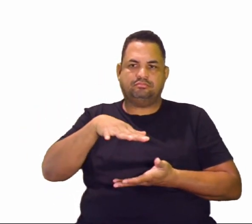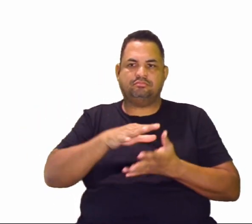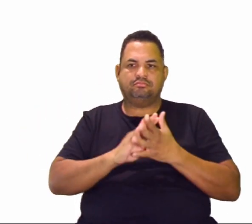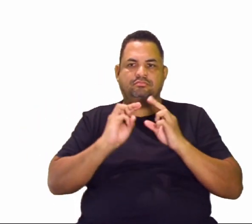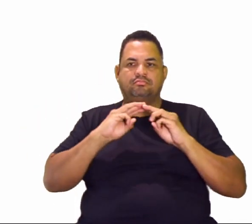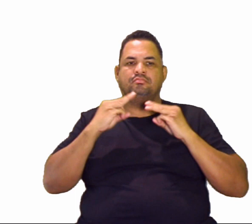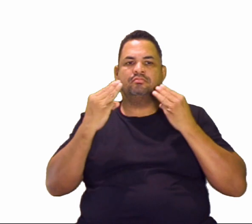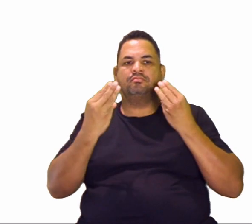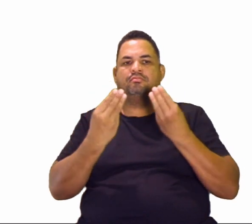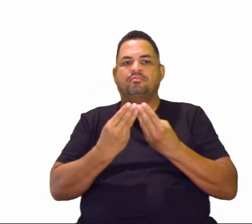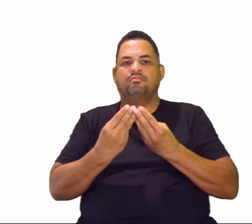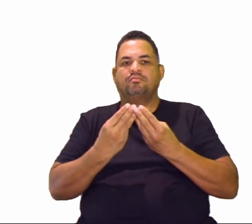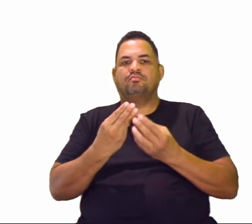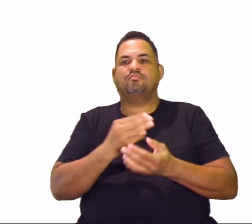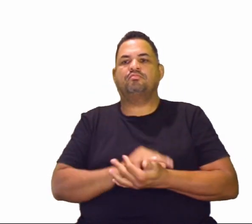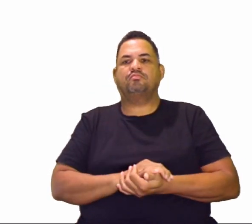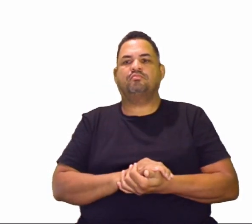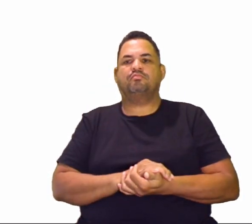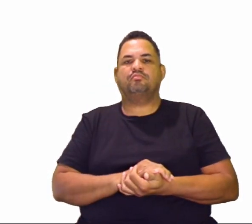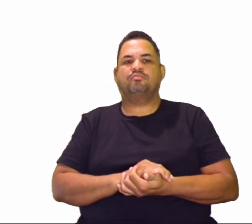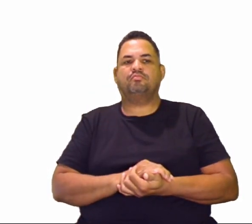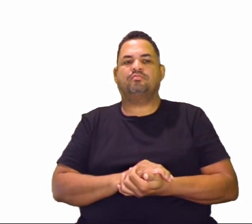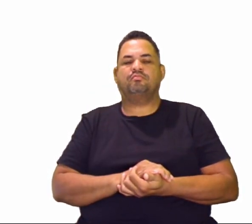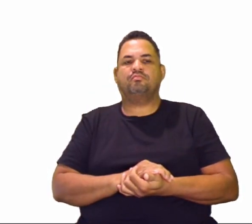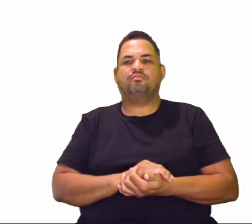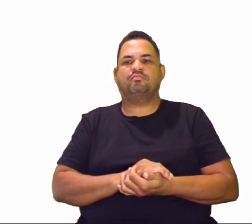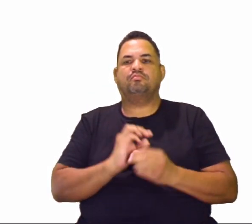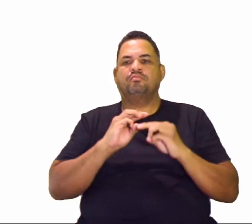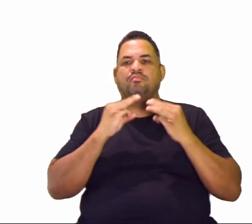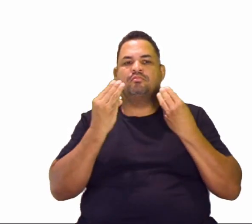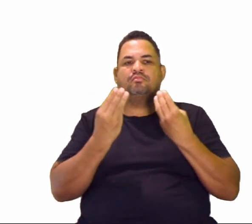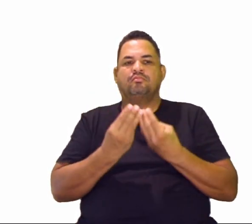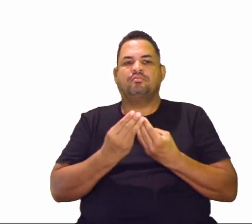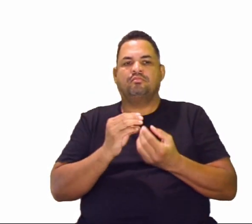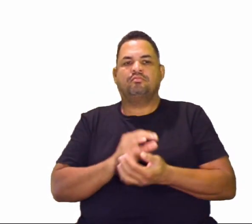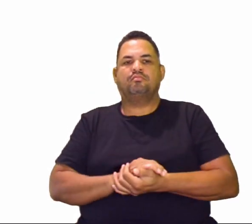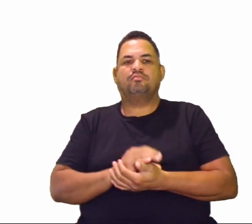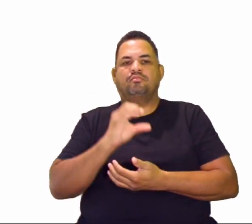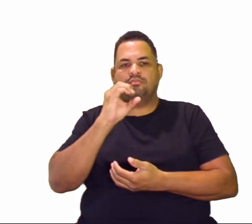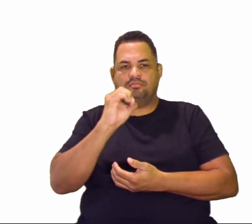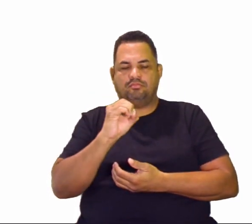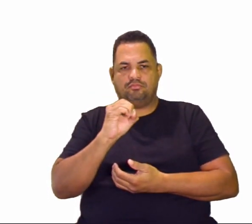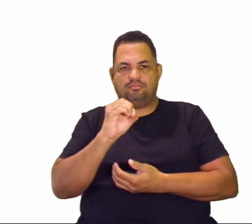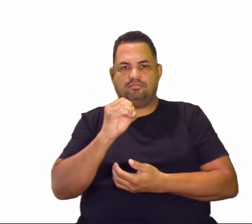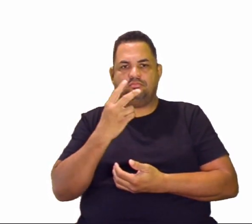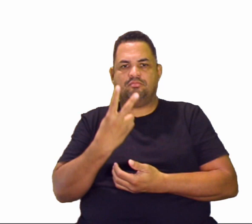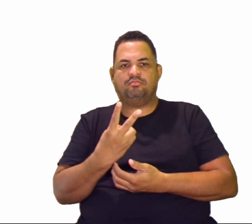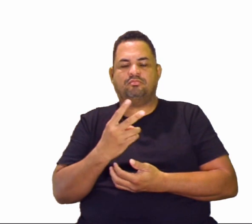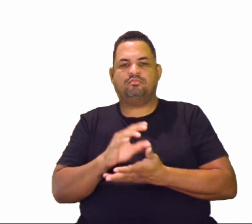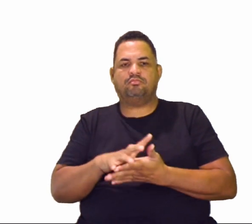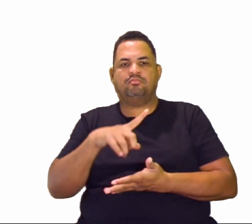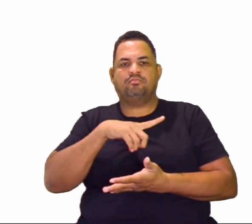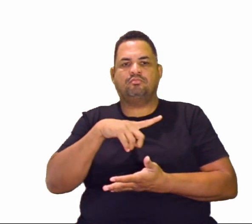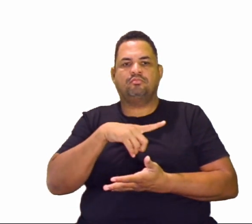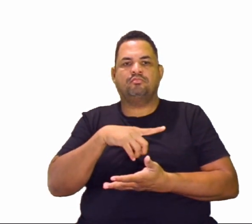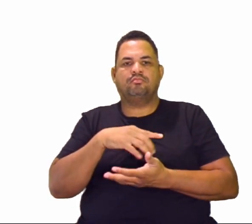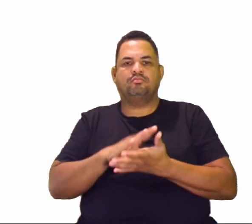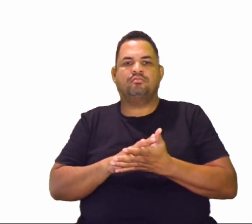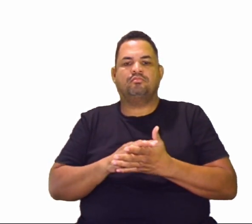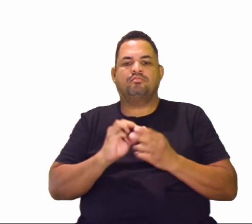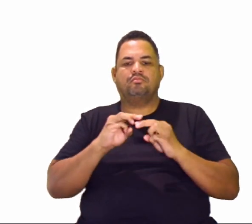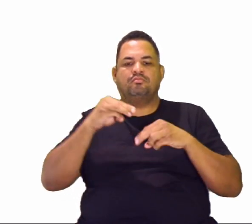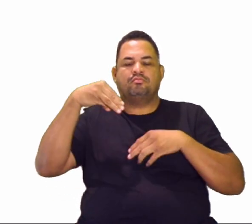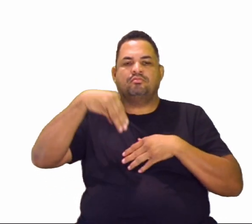ocupado por uma massa, olha só, a massa de gás oxigênio, que tem massa